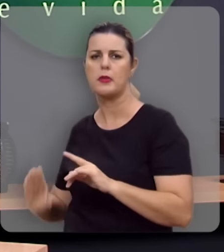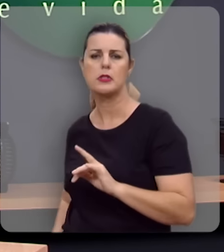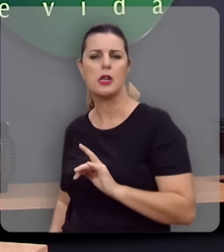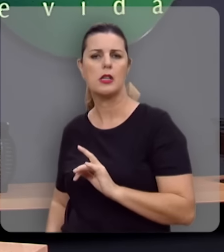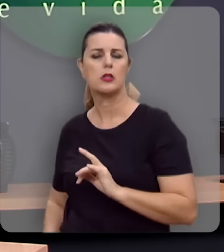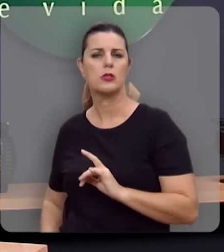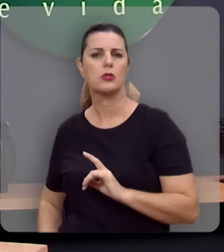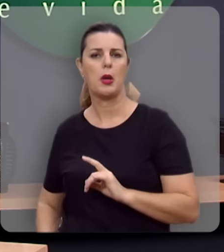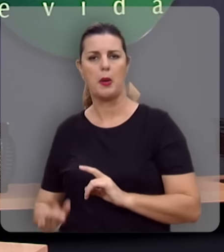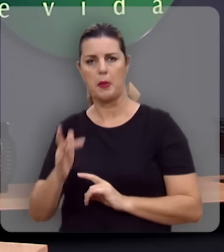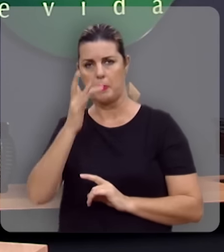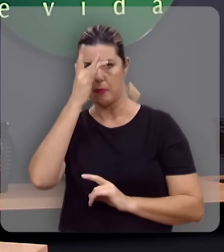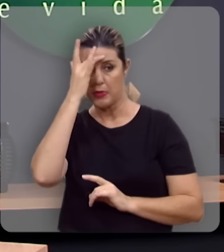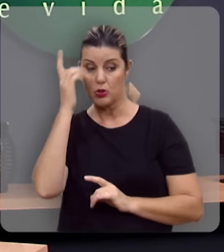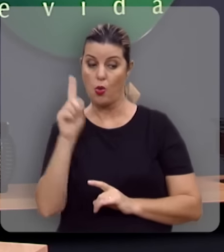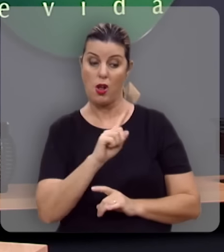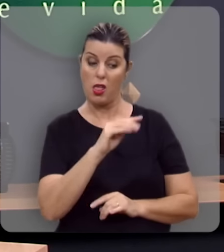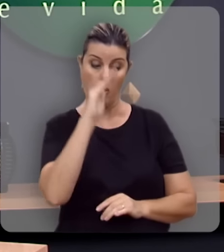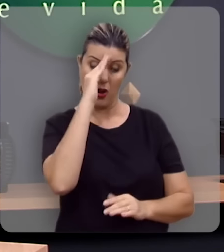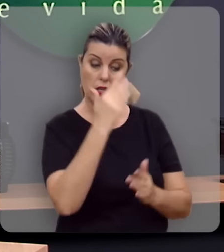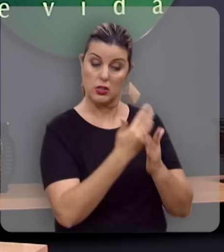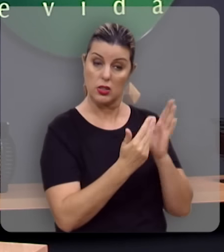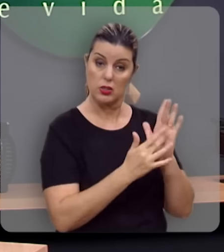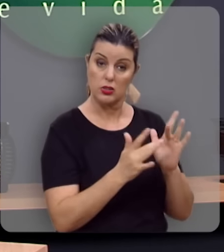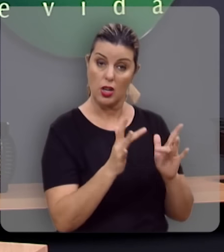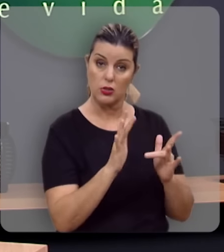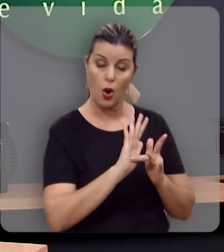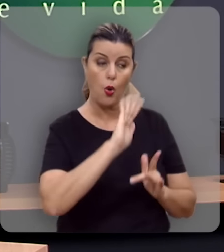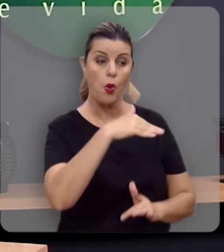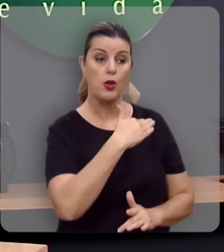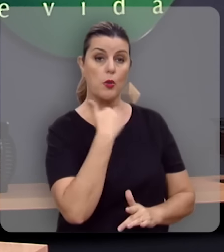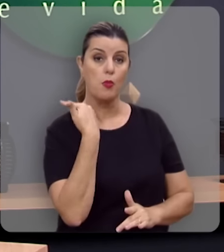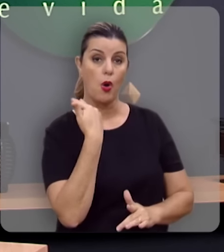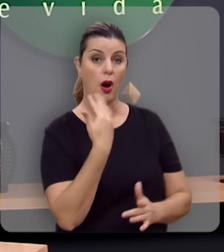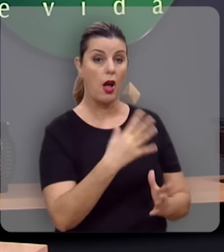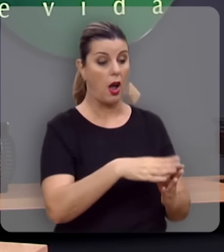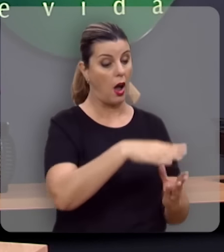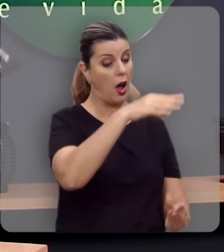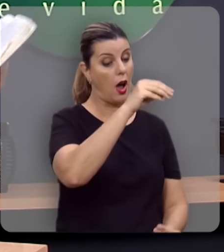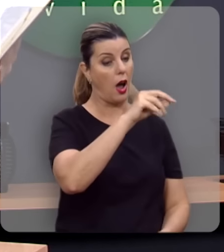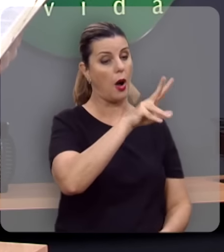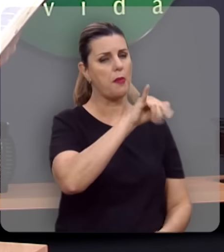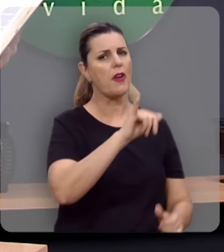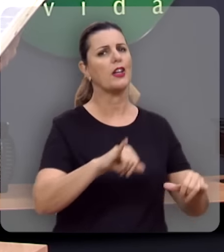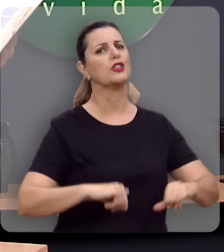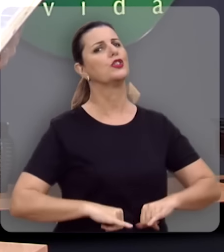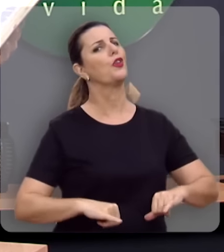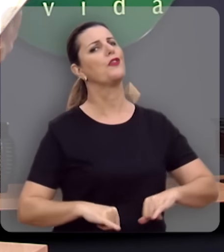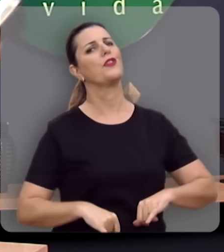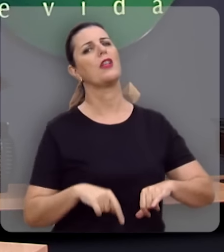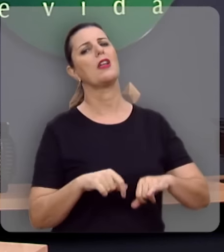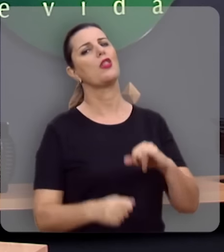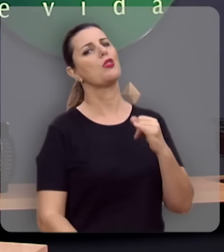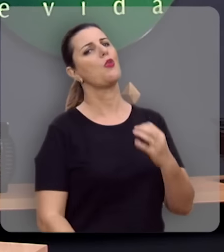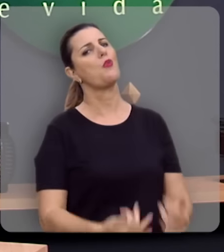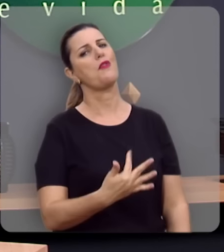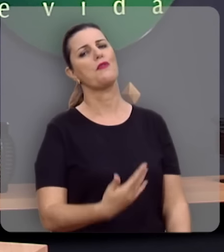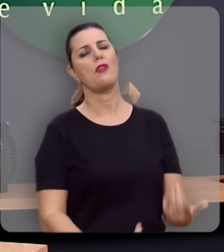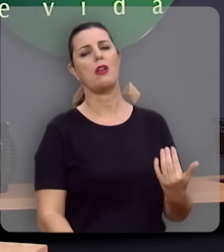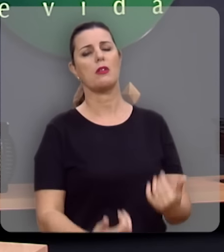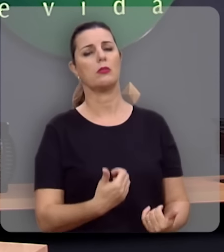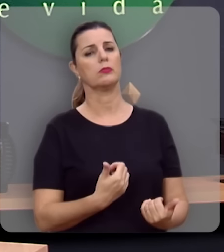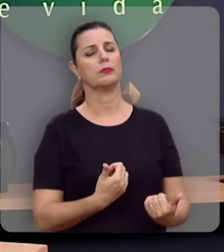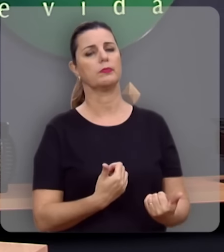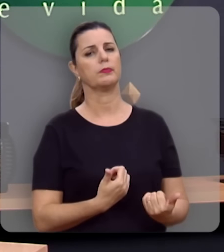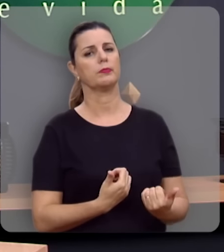incomparavelmente melhor. Se a pessoa é um ímpio que não creu no Senhor Jesus Cristo, quando ele morre, a sua alma vai também sofrer as penalidades